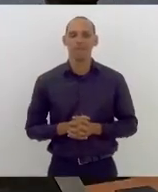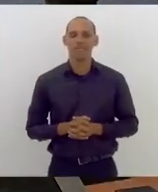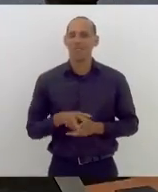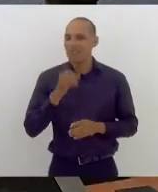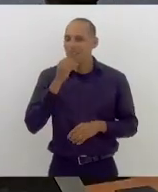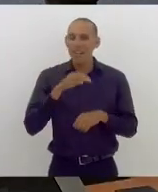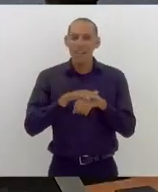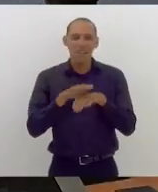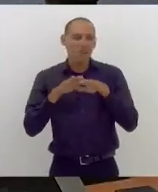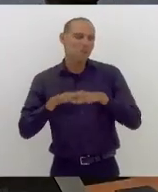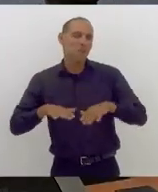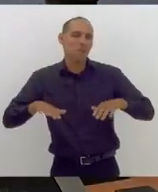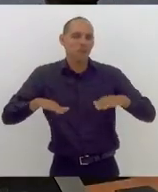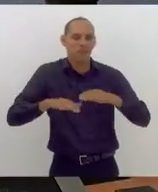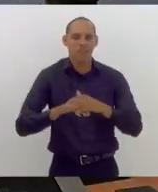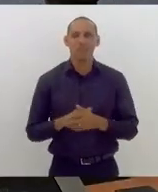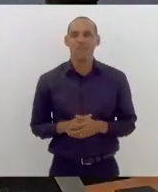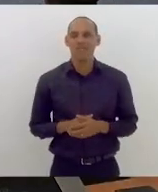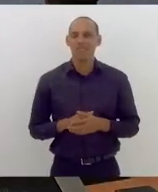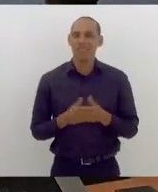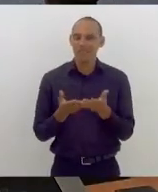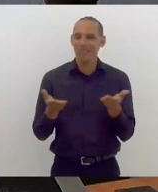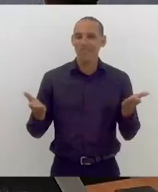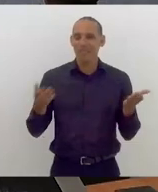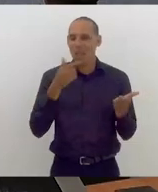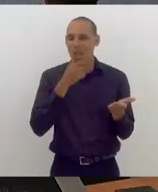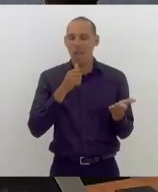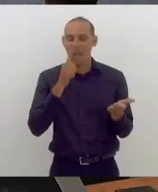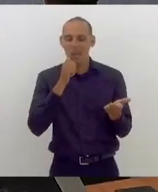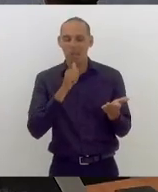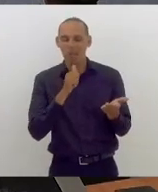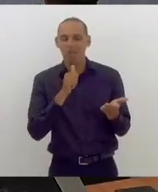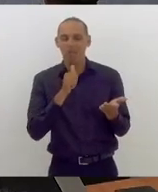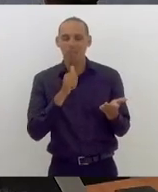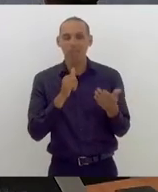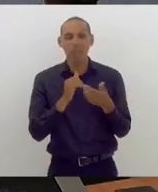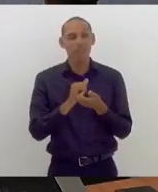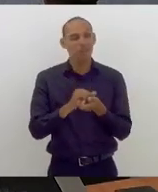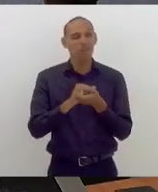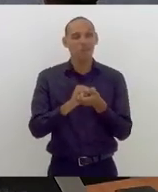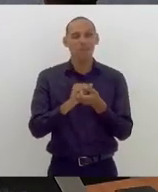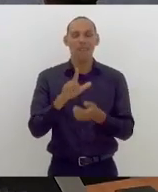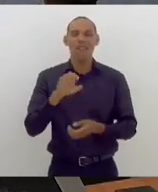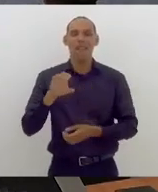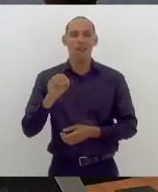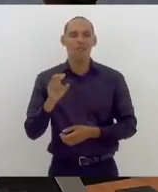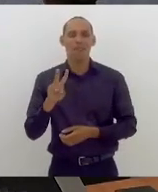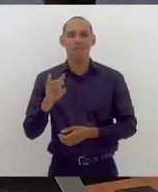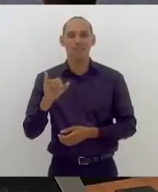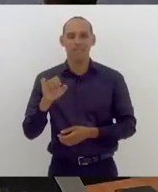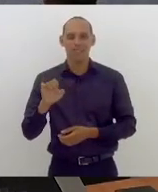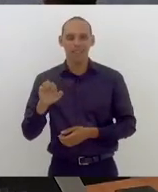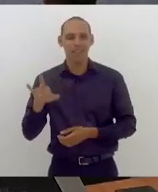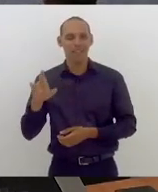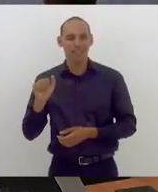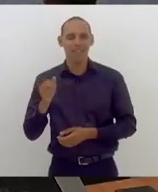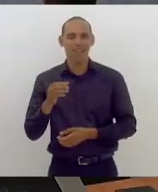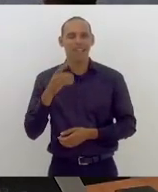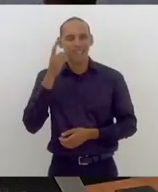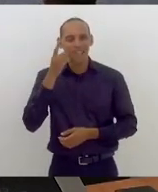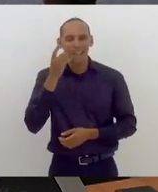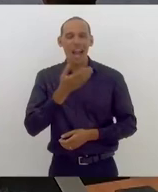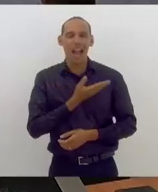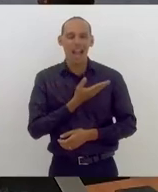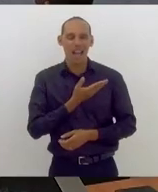Boa noite a todos, boa noite a todas. Cumprimentar nosso querido Léo Vieira, nosso deputado, amigo,